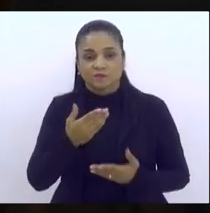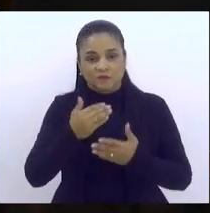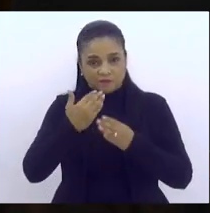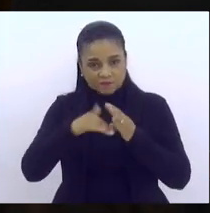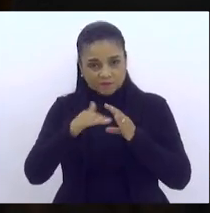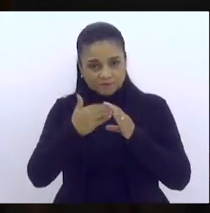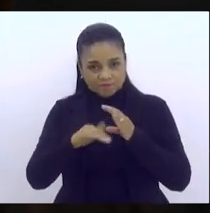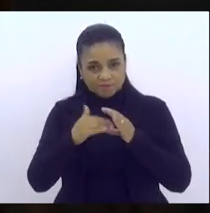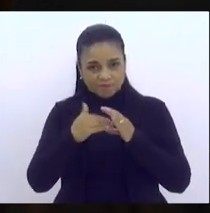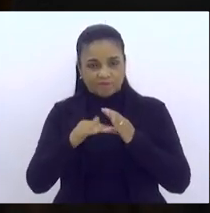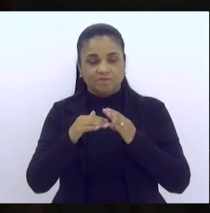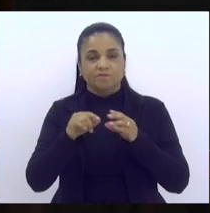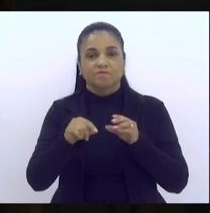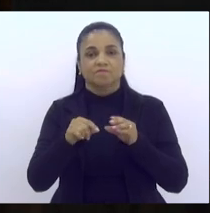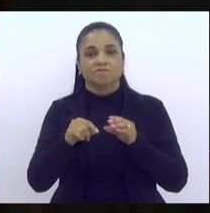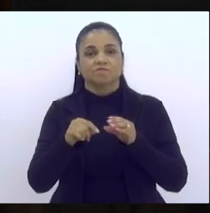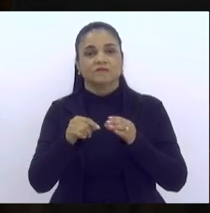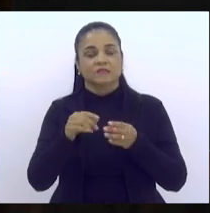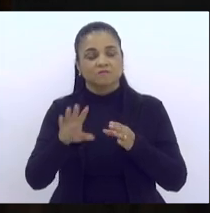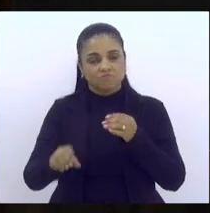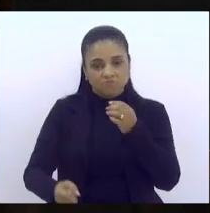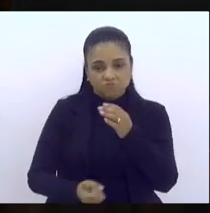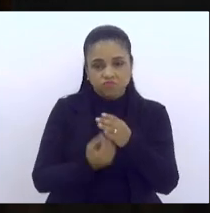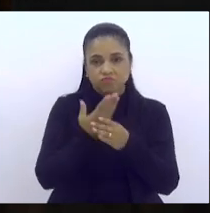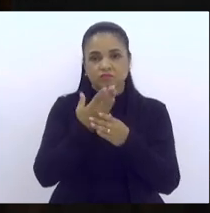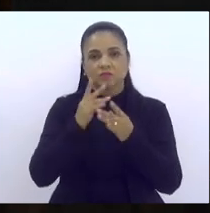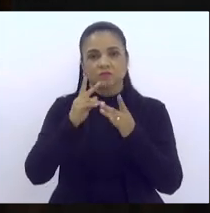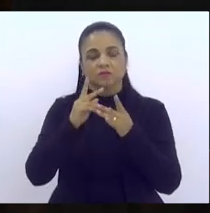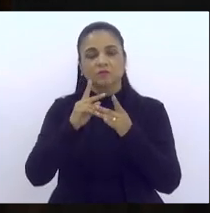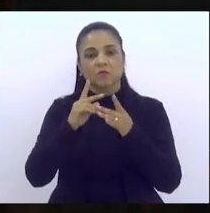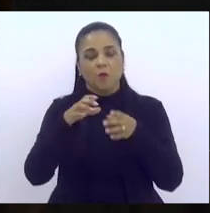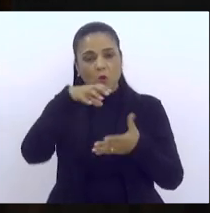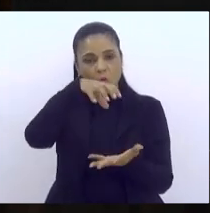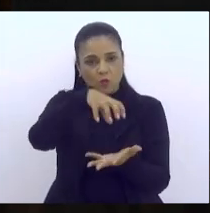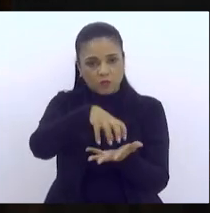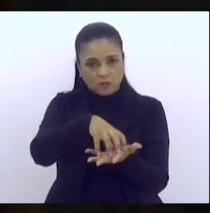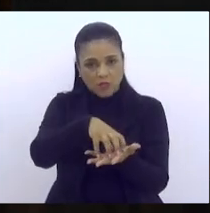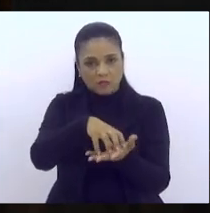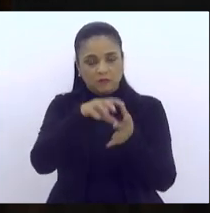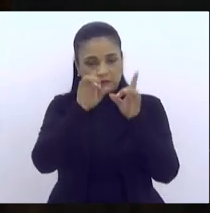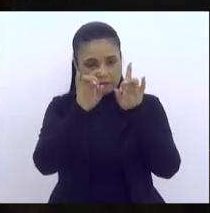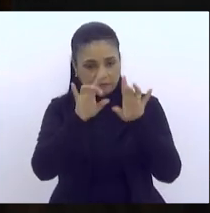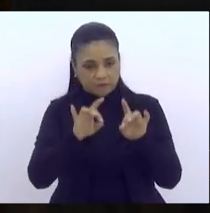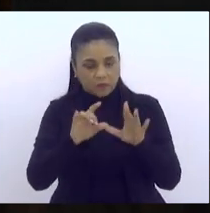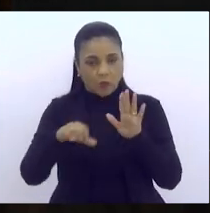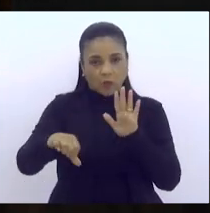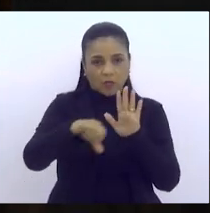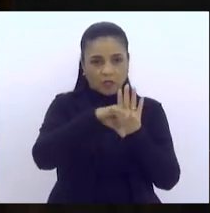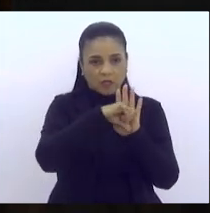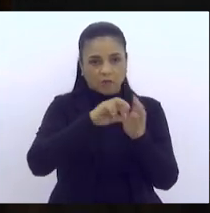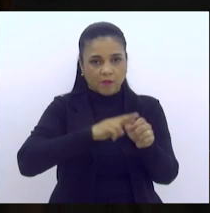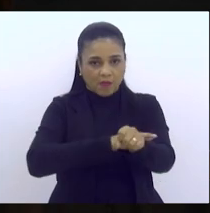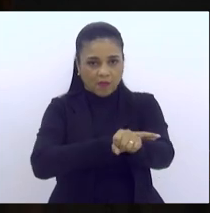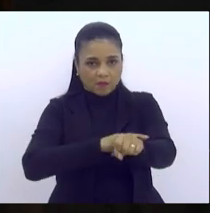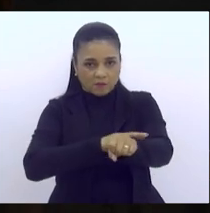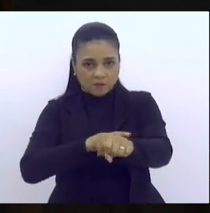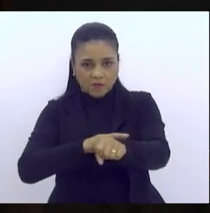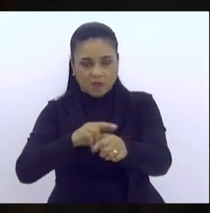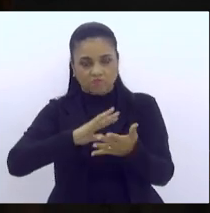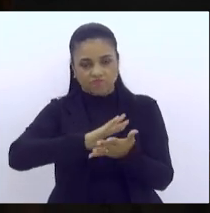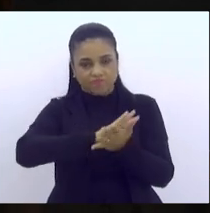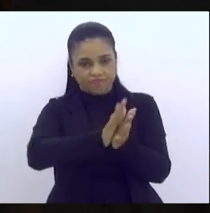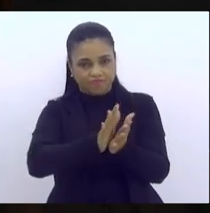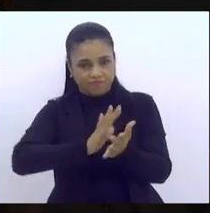de mensagem dispondo sobre a implantação de uma unidade especializada em crimes raciais e delitos de